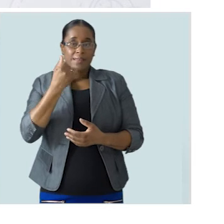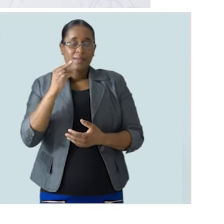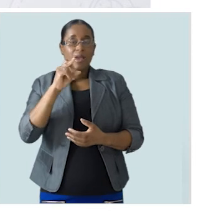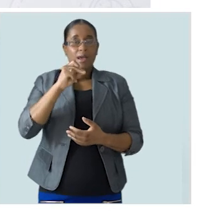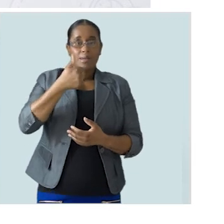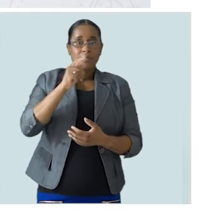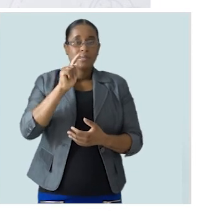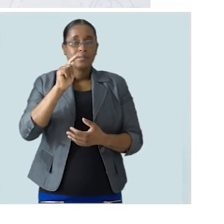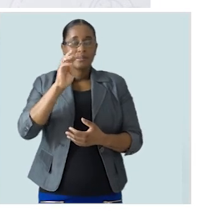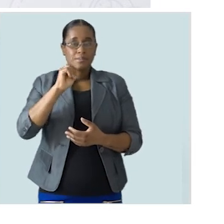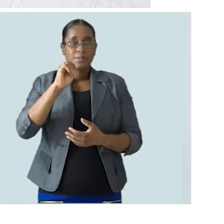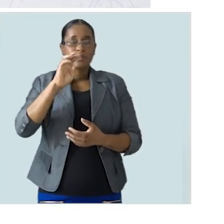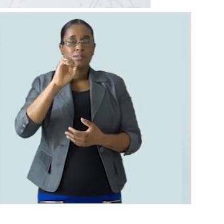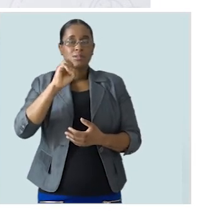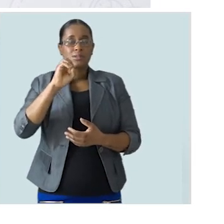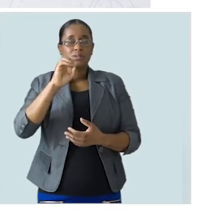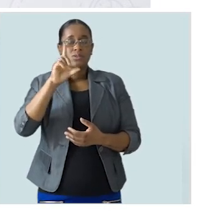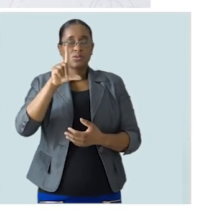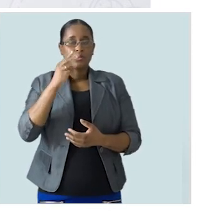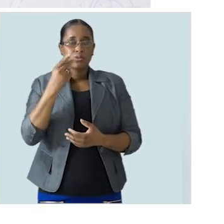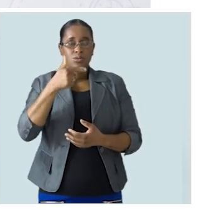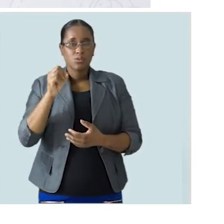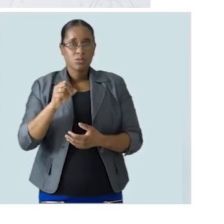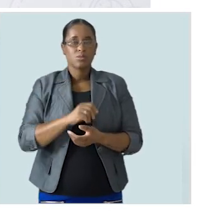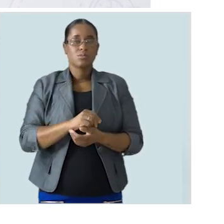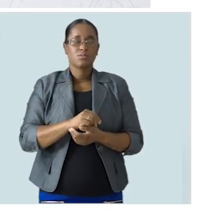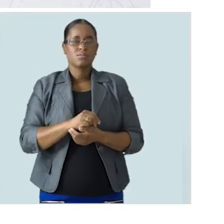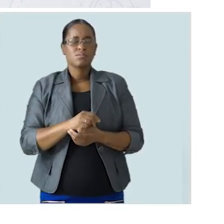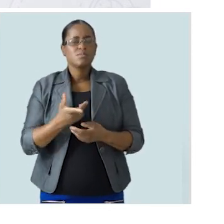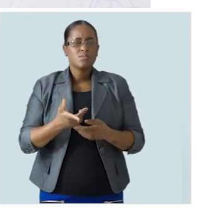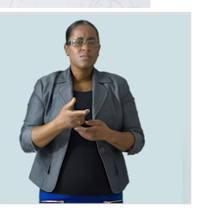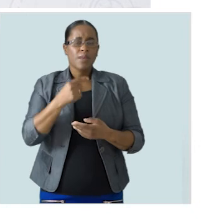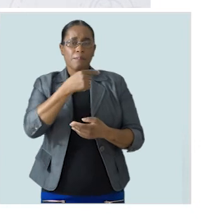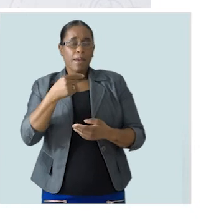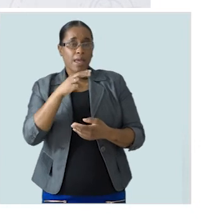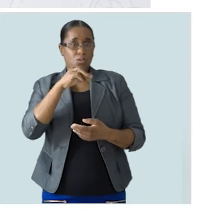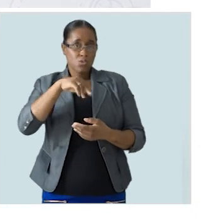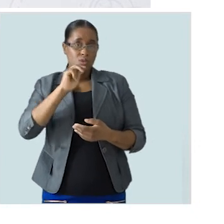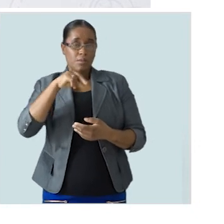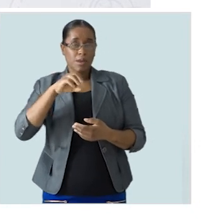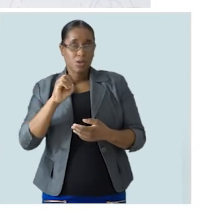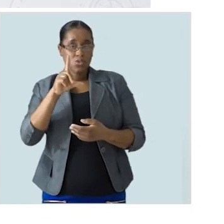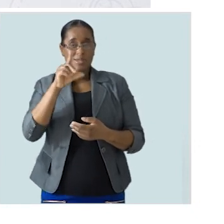Menos lindo do que está no grau comparativo de inferioridade.